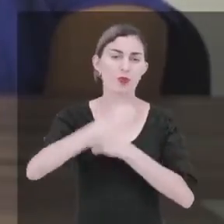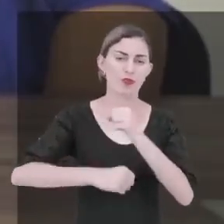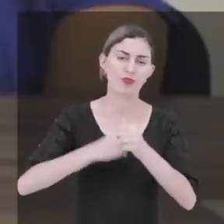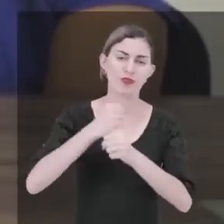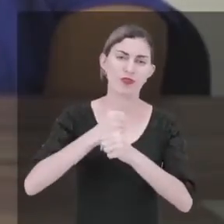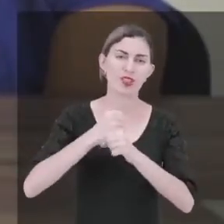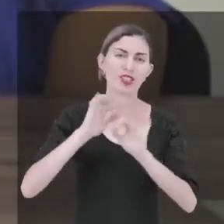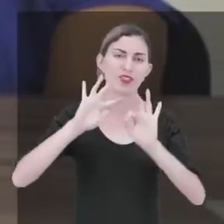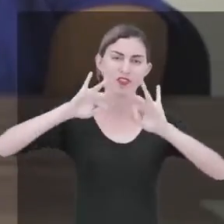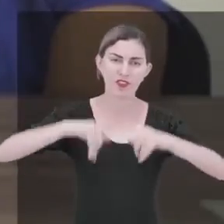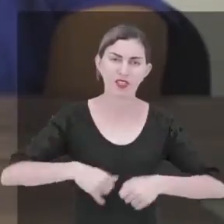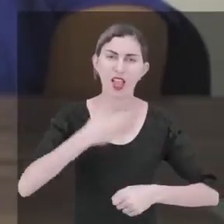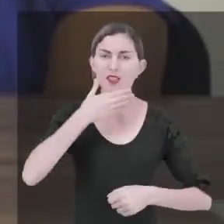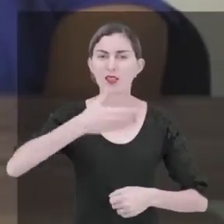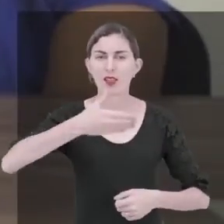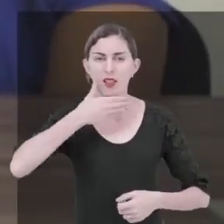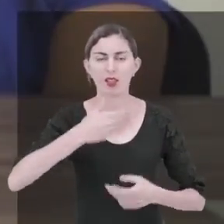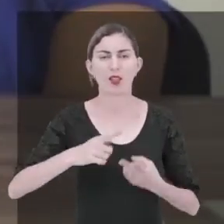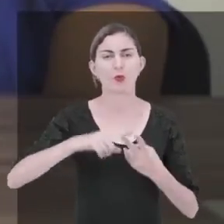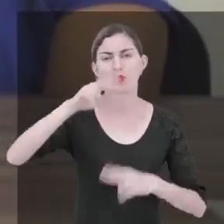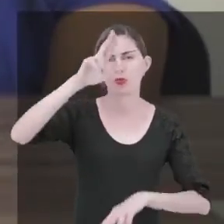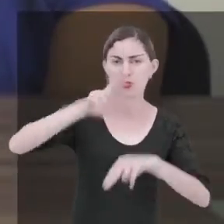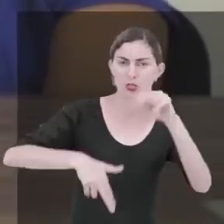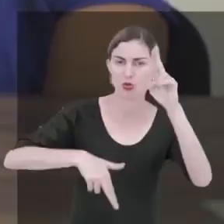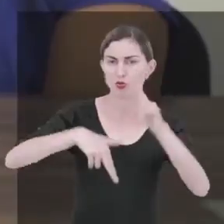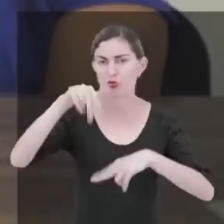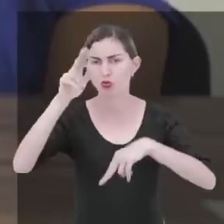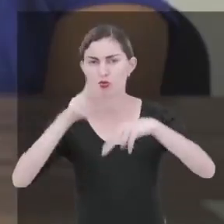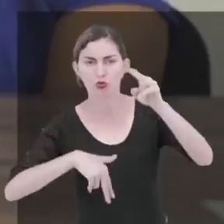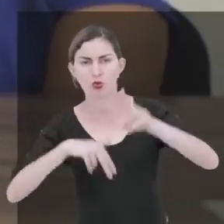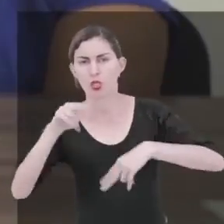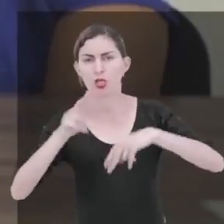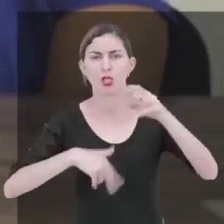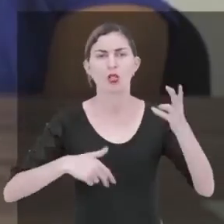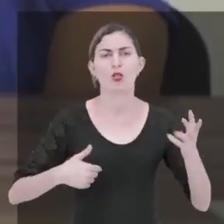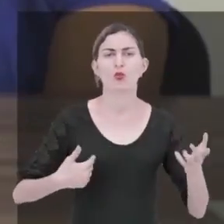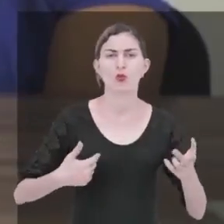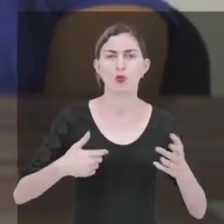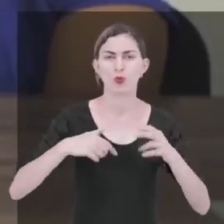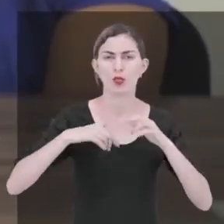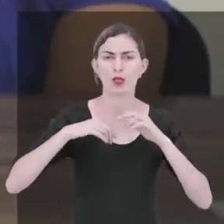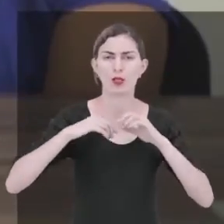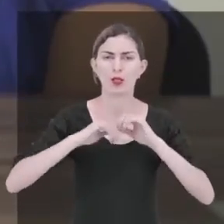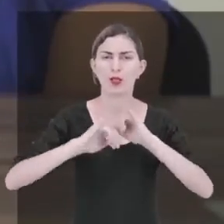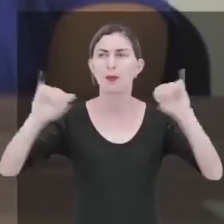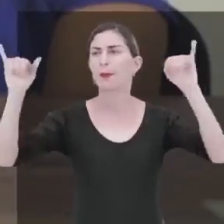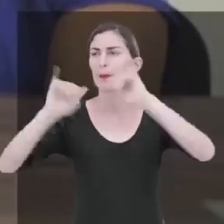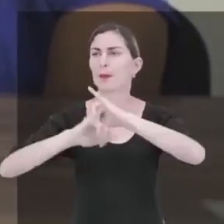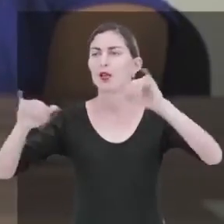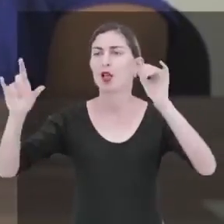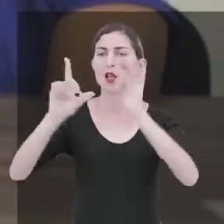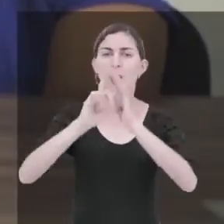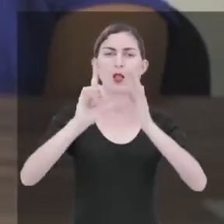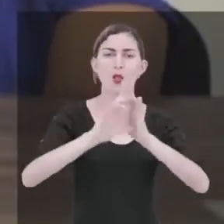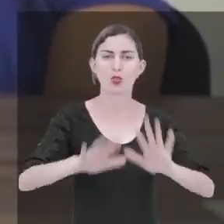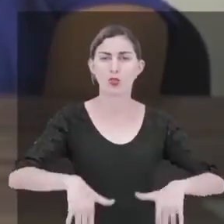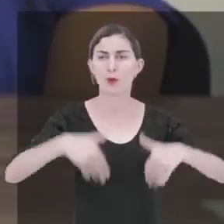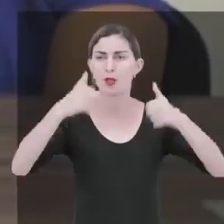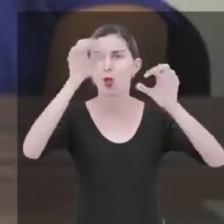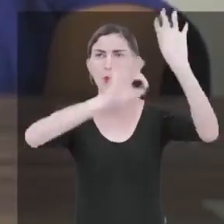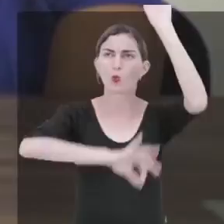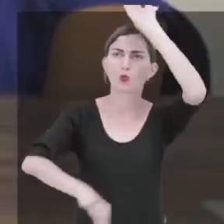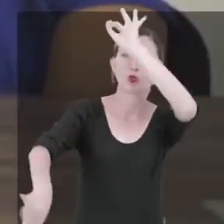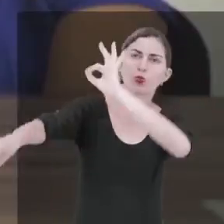Épocas de final de ano, épocas de São João. Fazemos sempre campanhas de a loja mais